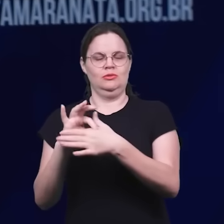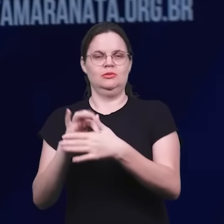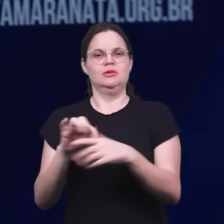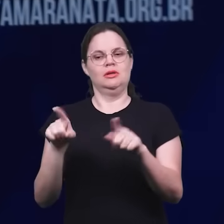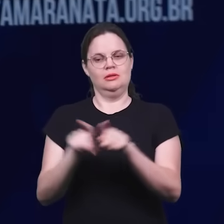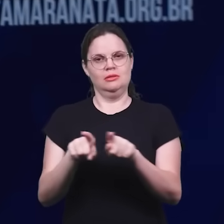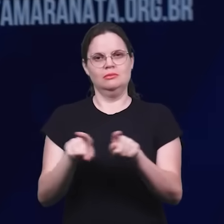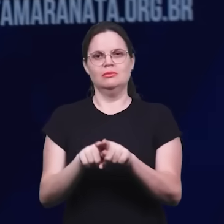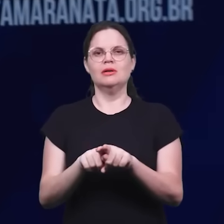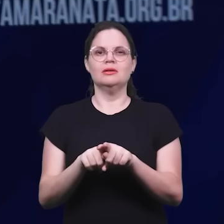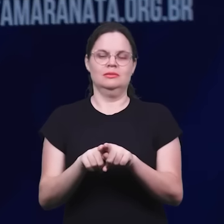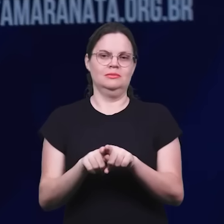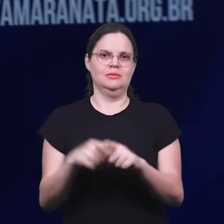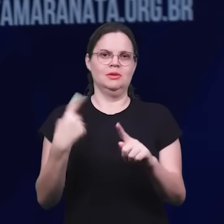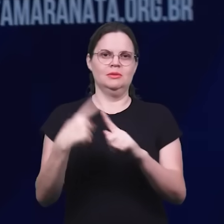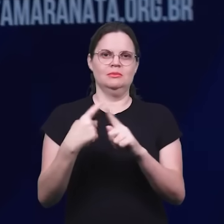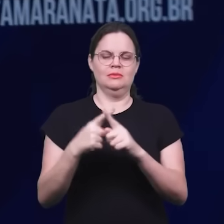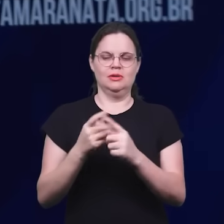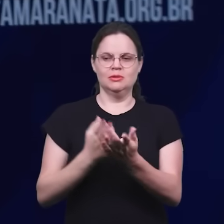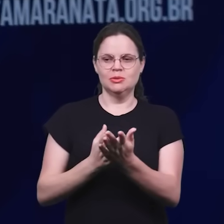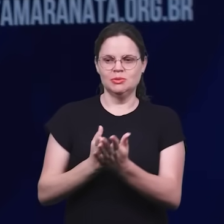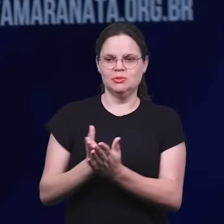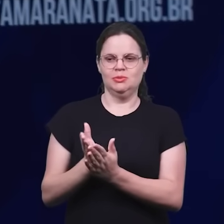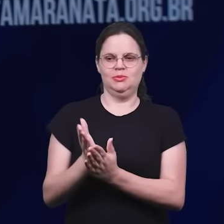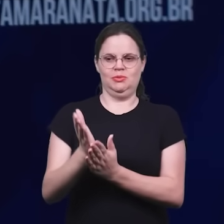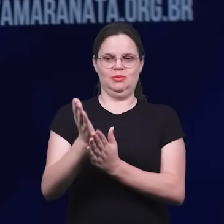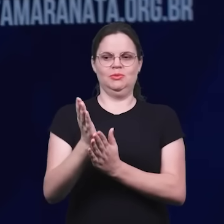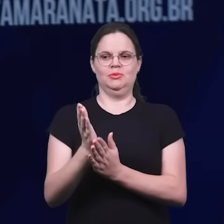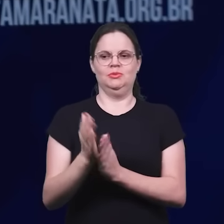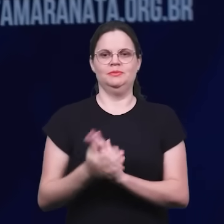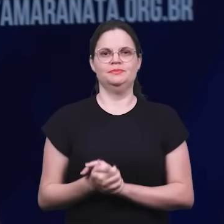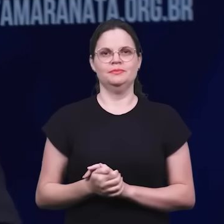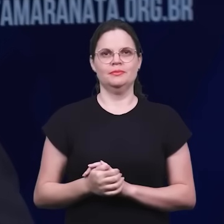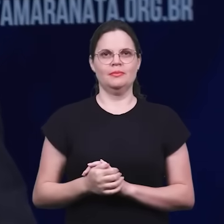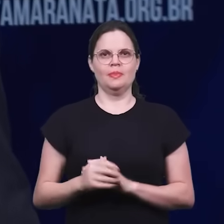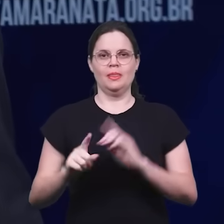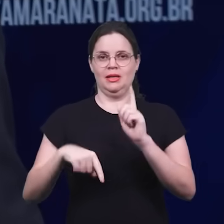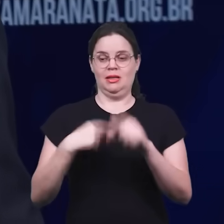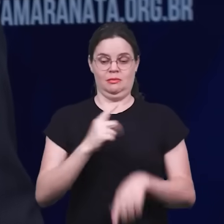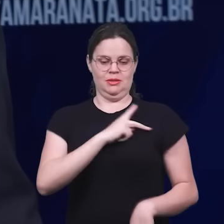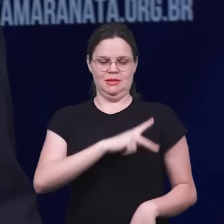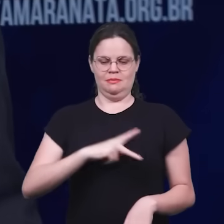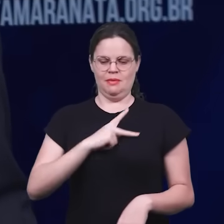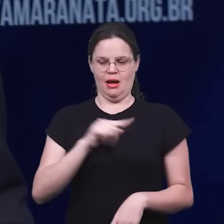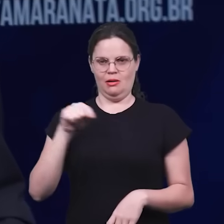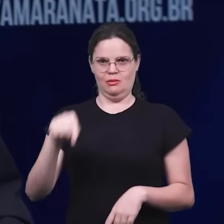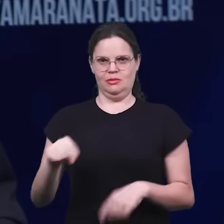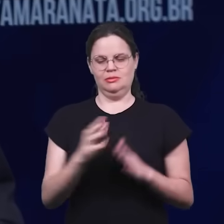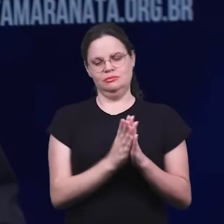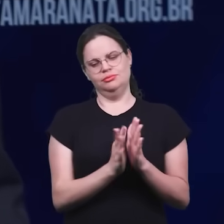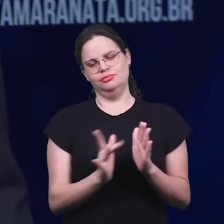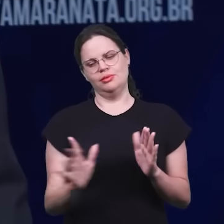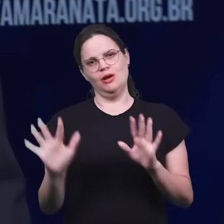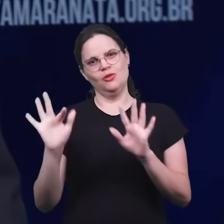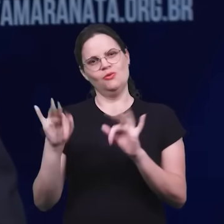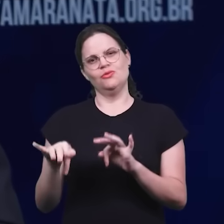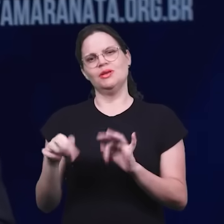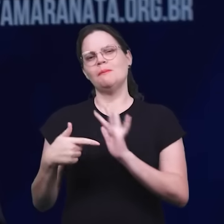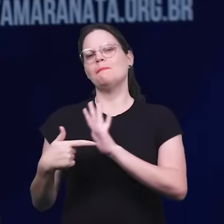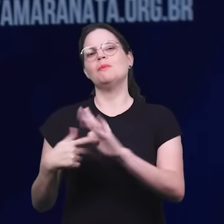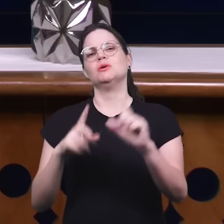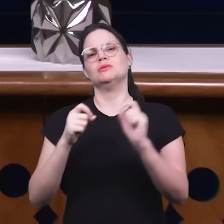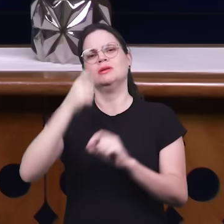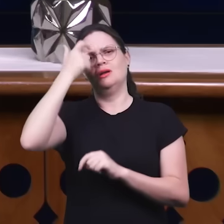nesse mistério, nessa carreira. E Paulo vai chegar no final da sua carreira dizendo: eu combati o